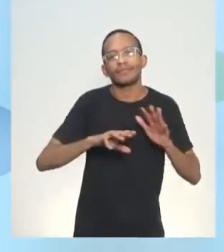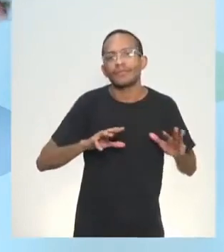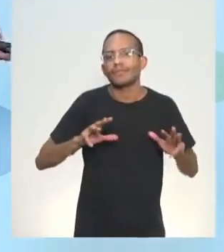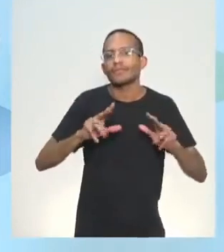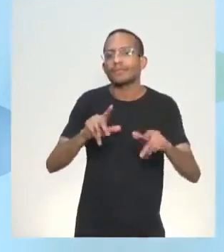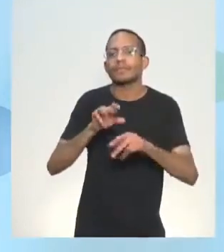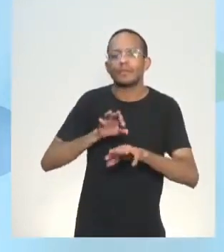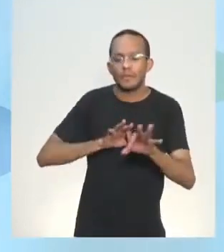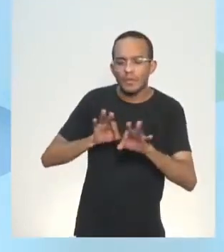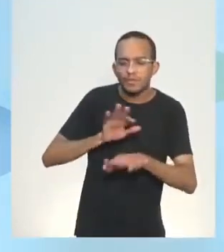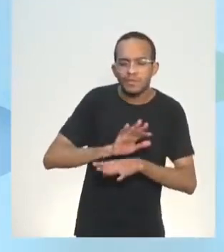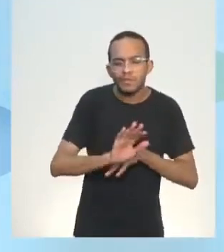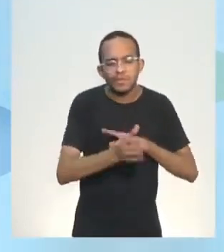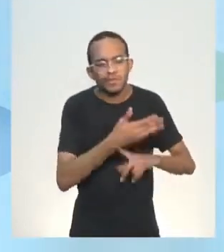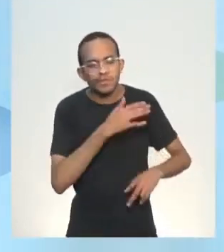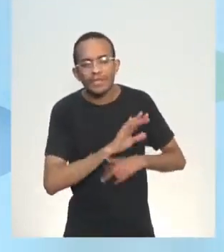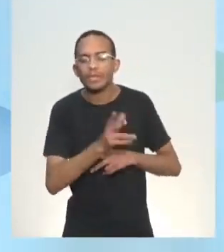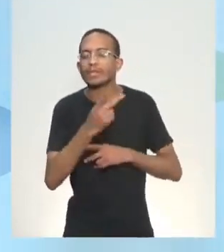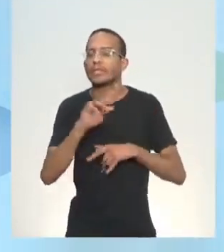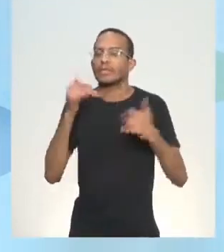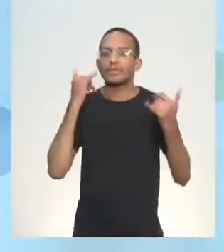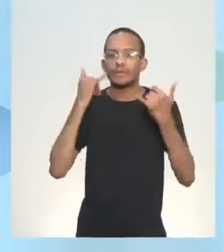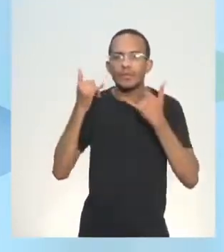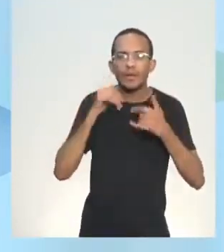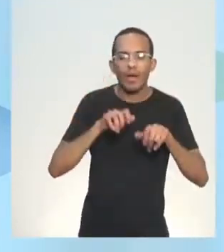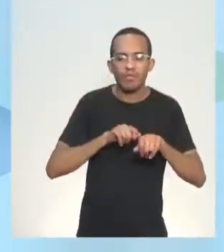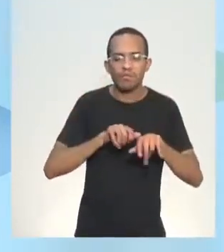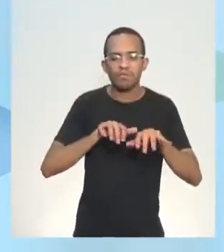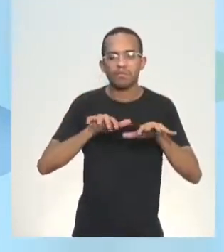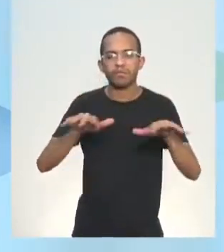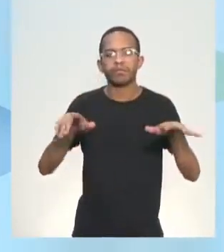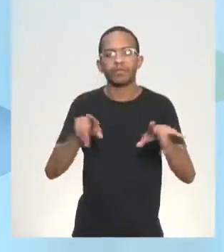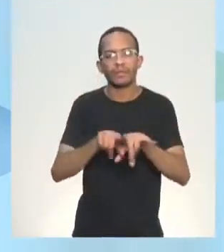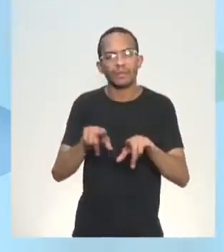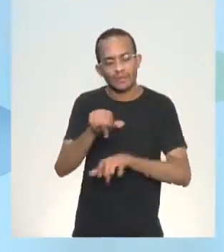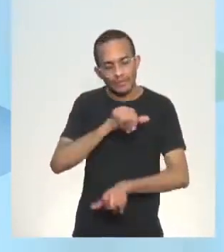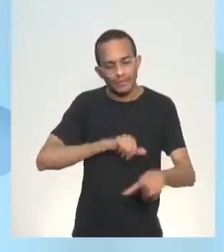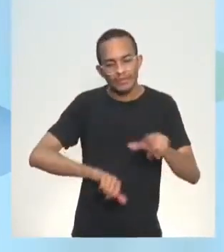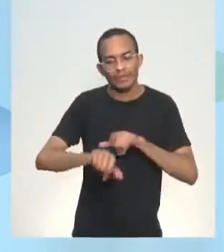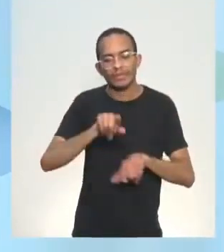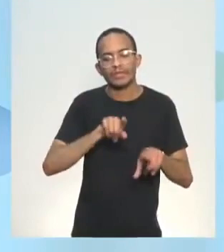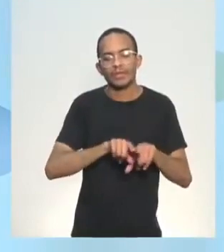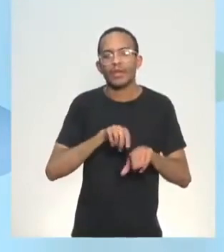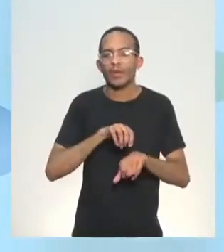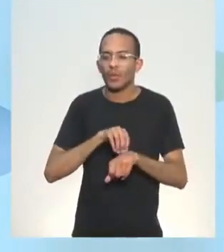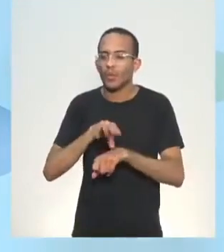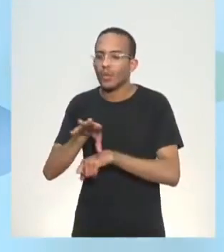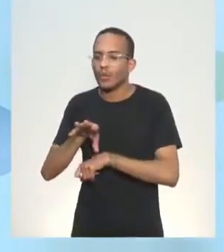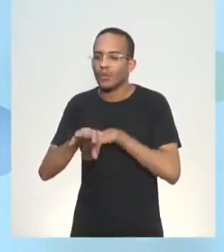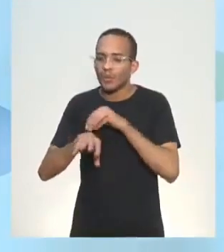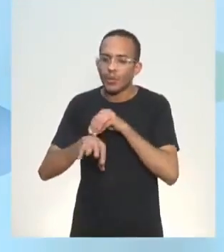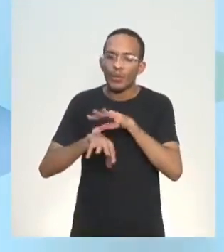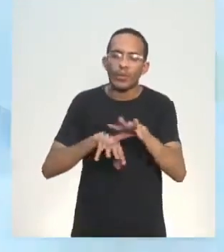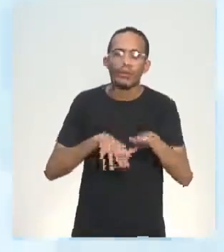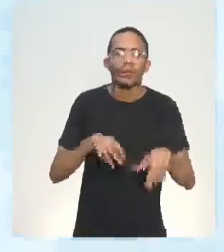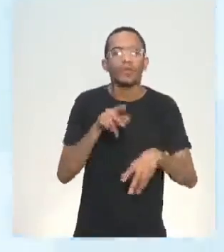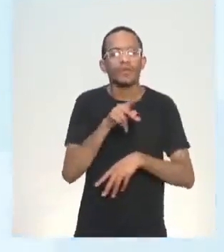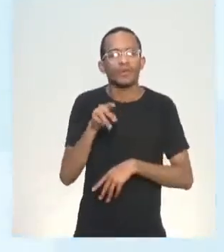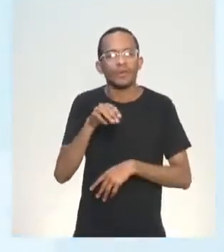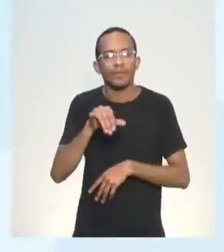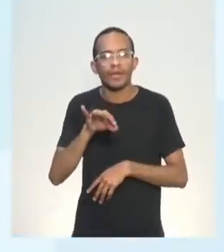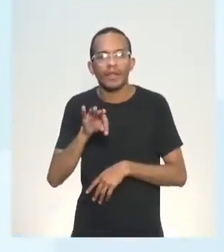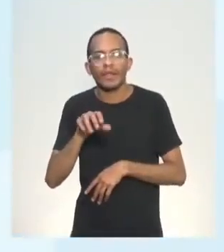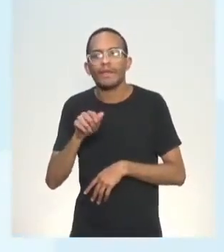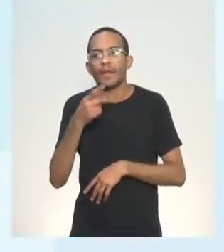mundo vai se ajudando e essa informação vai sendo disseminada, vai sendo transformada e repassada, tá? A professora Marta